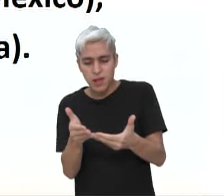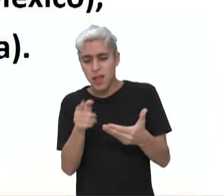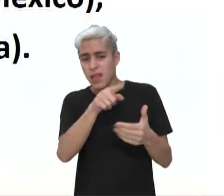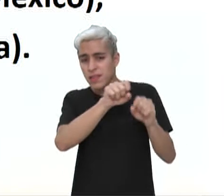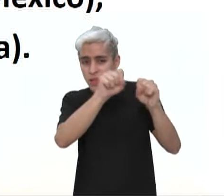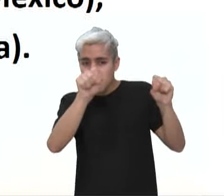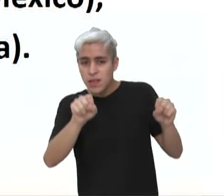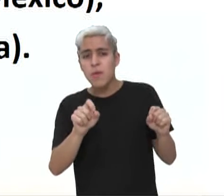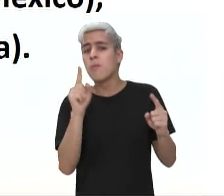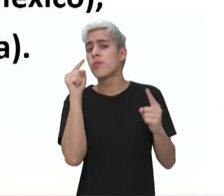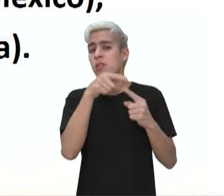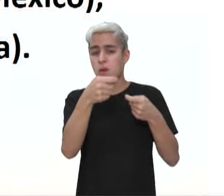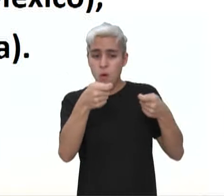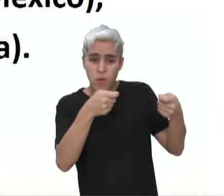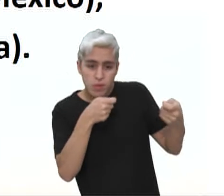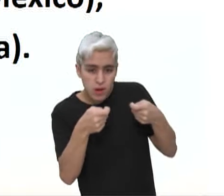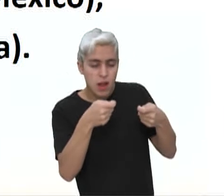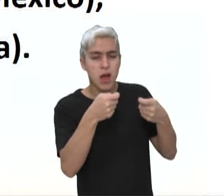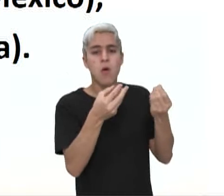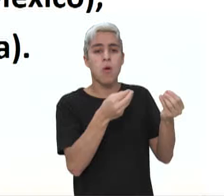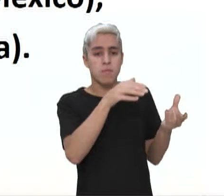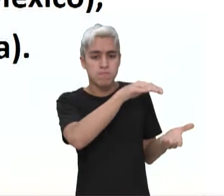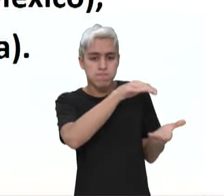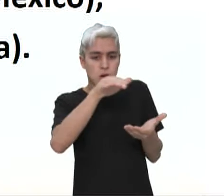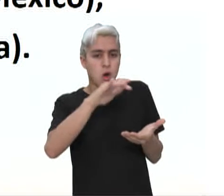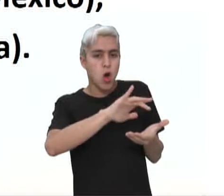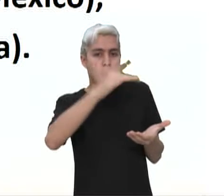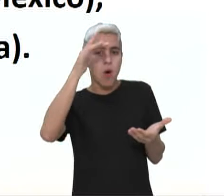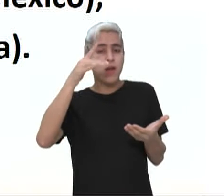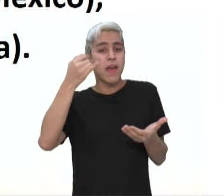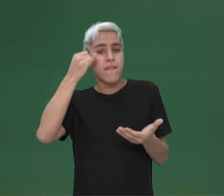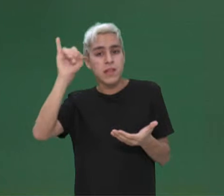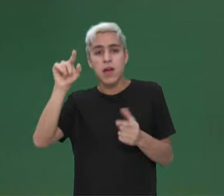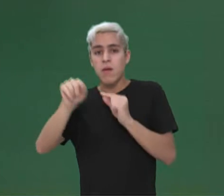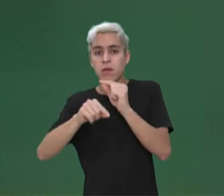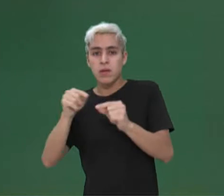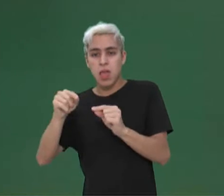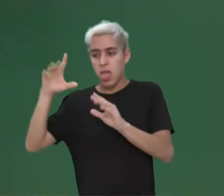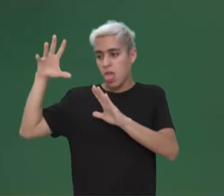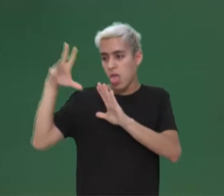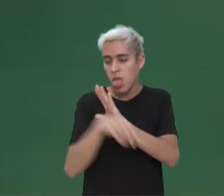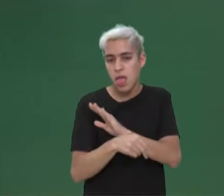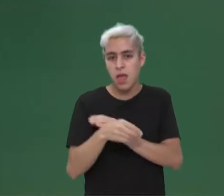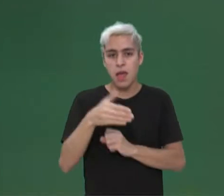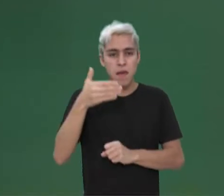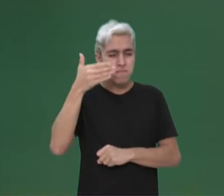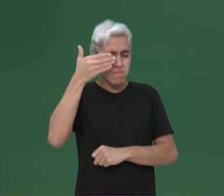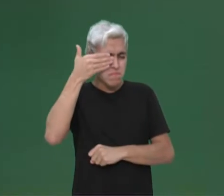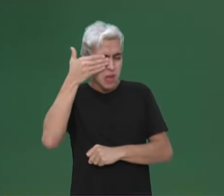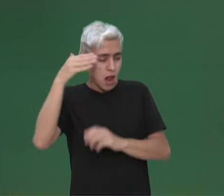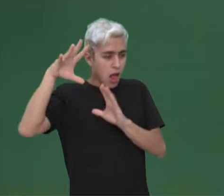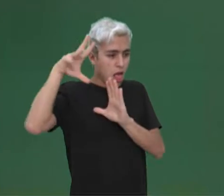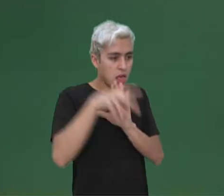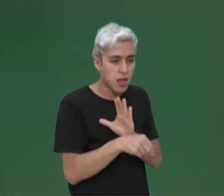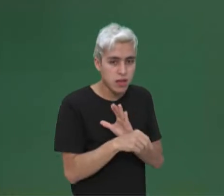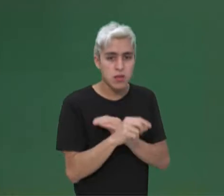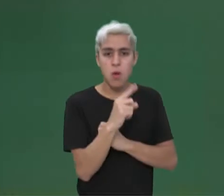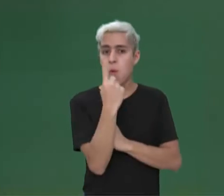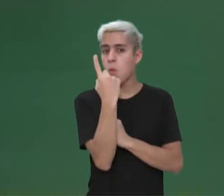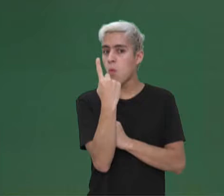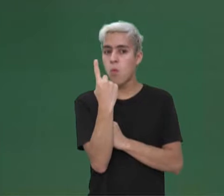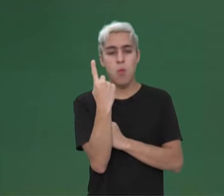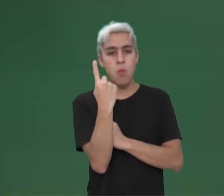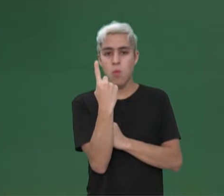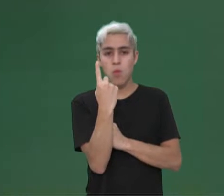controlar o transporte de metais preciosos e evitar a ação dos piratas. Então, somente um porto da Espanha